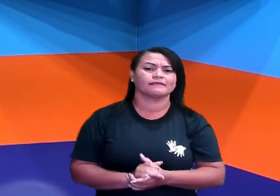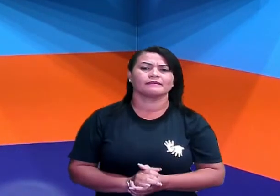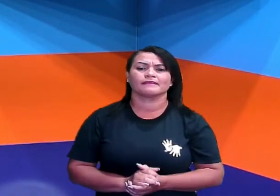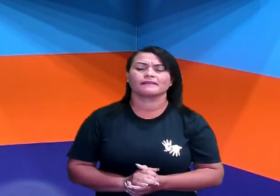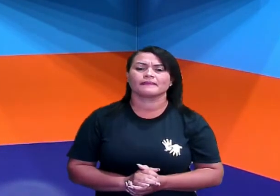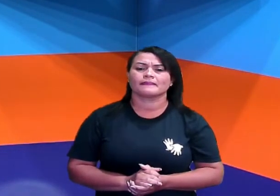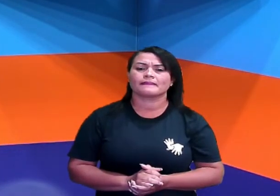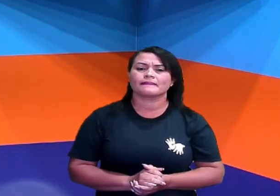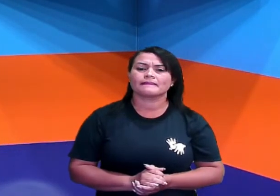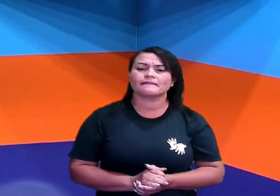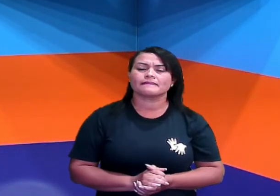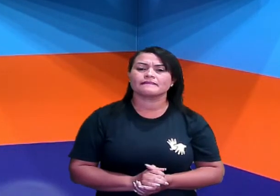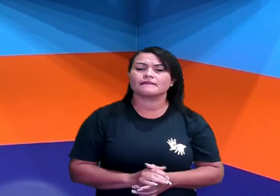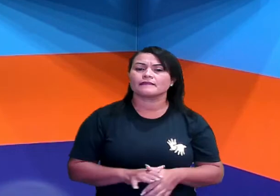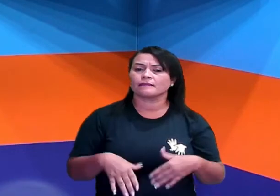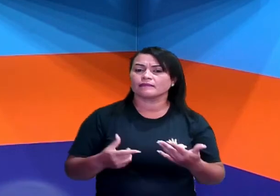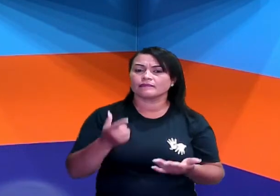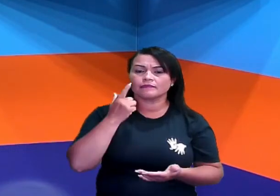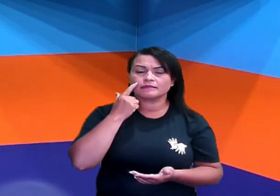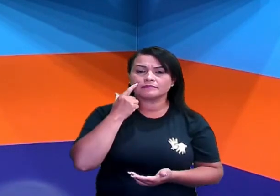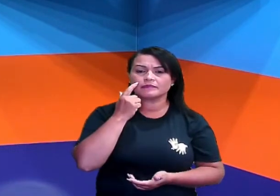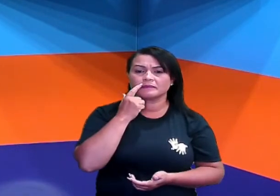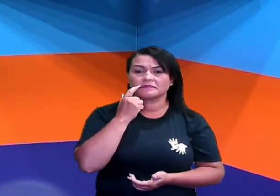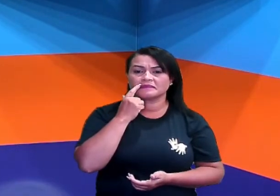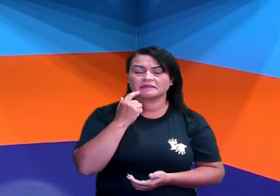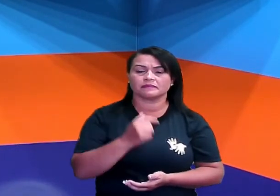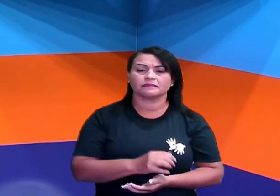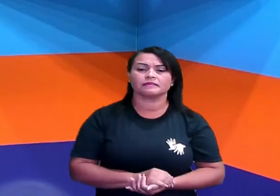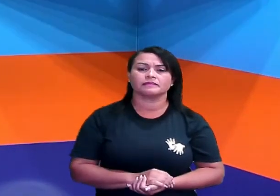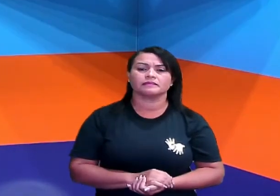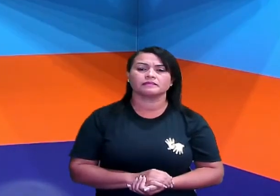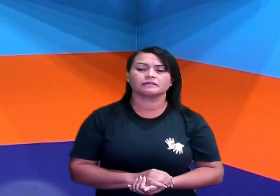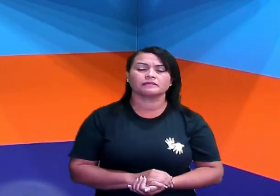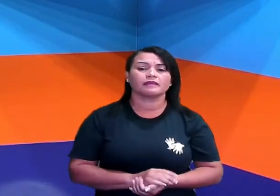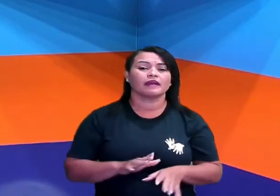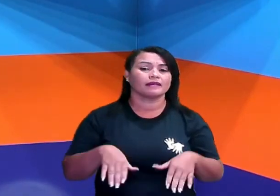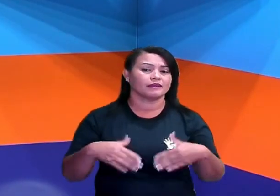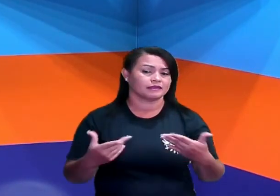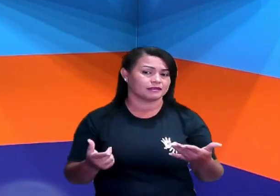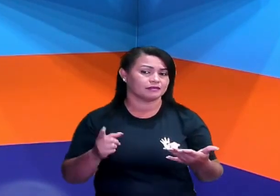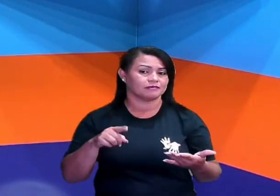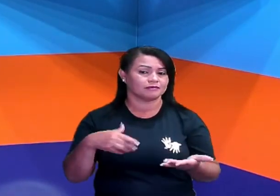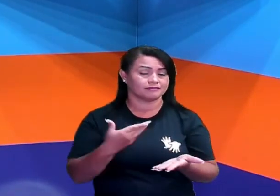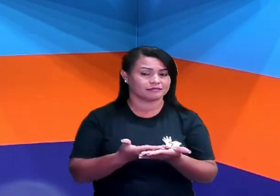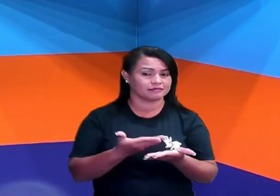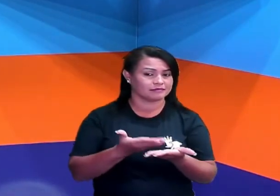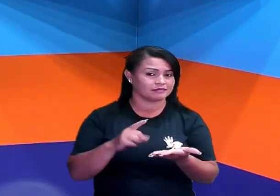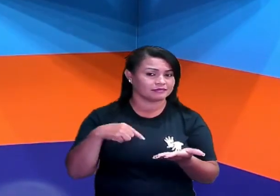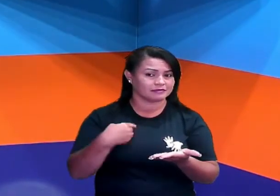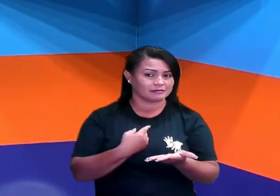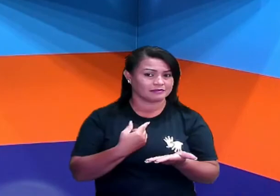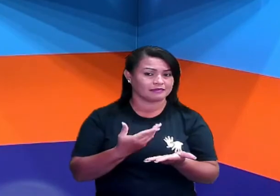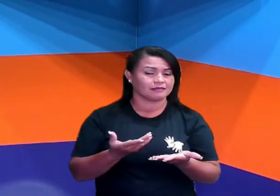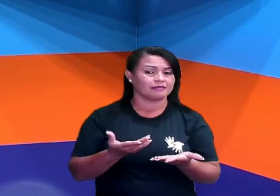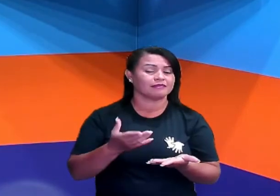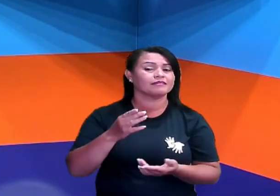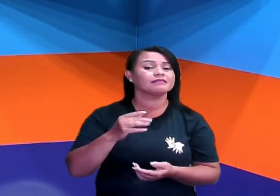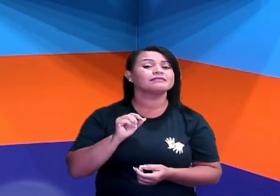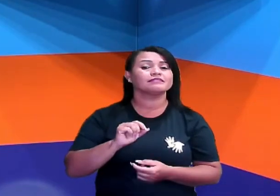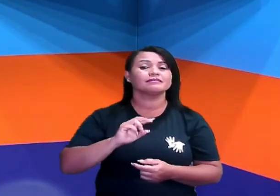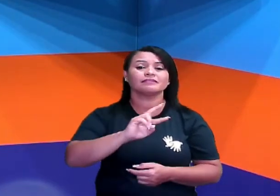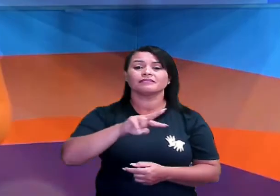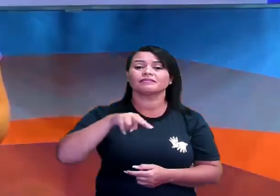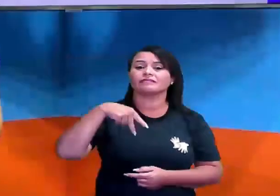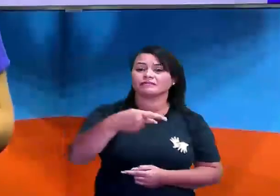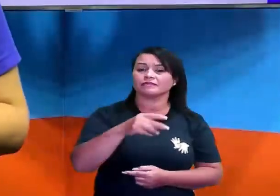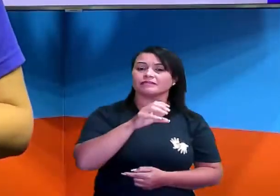certo? Então, veja só, pessoal. Essa foi a nossa aula de potência